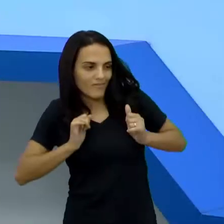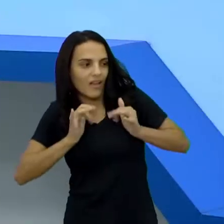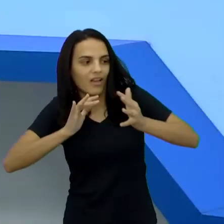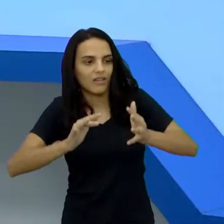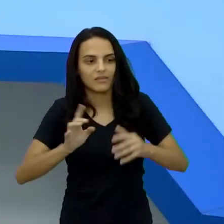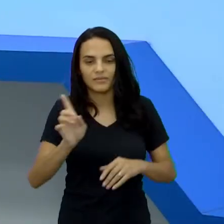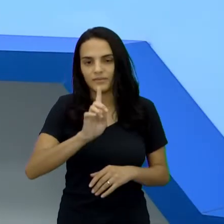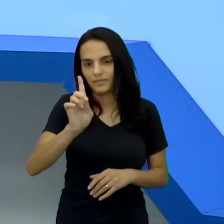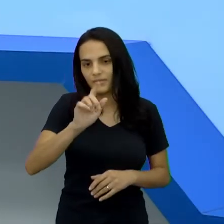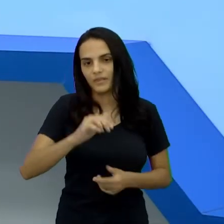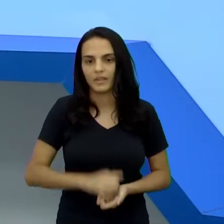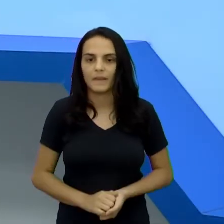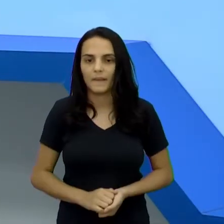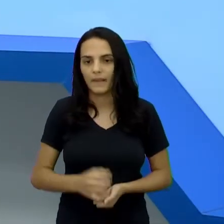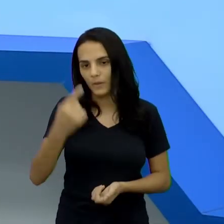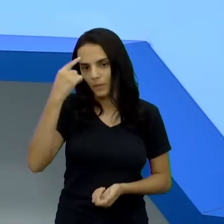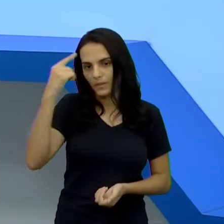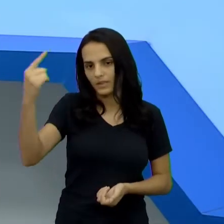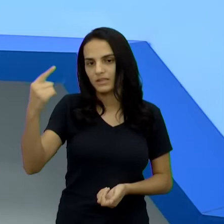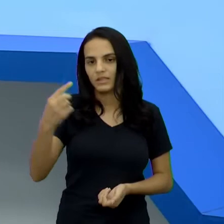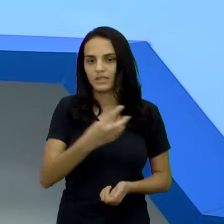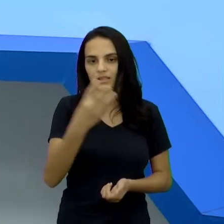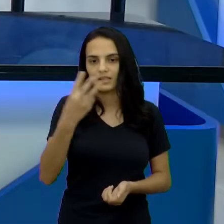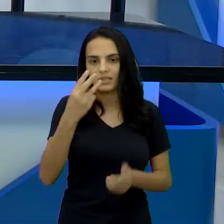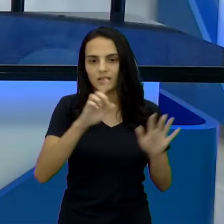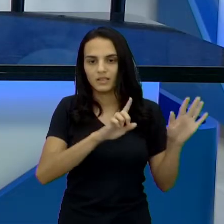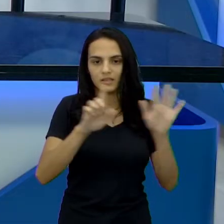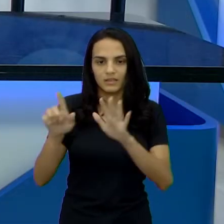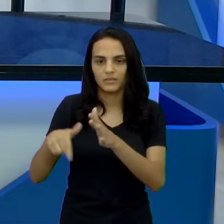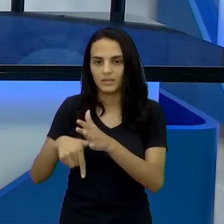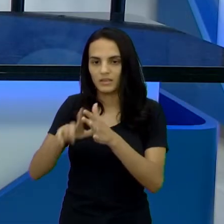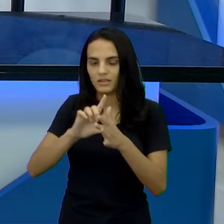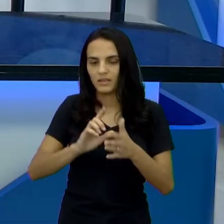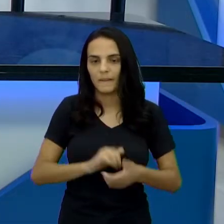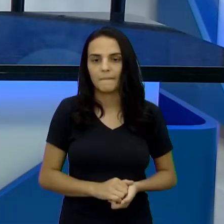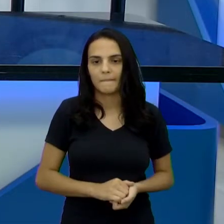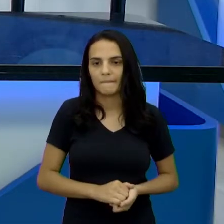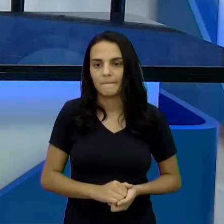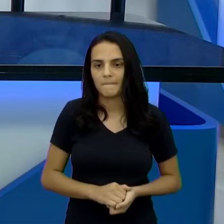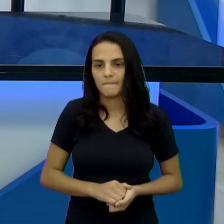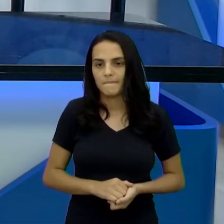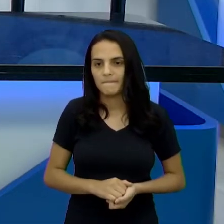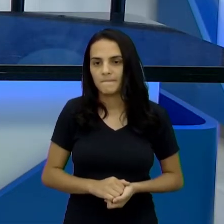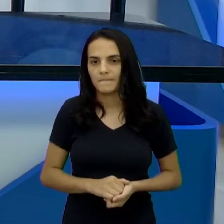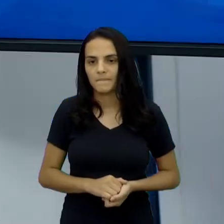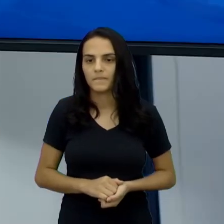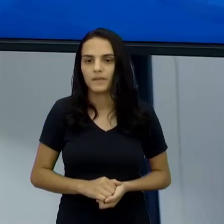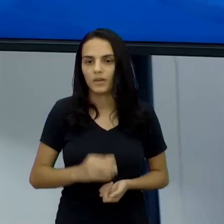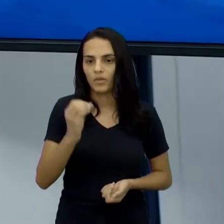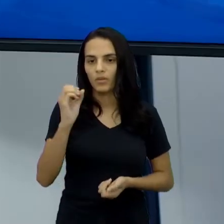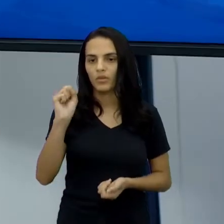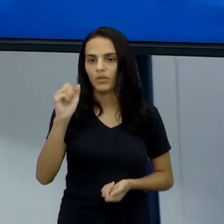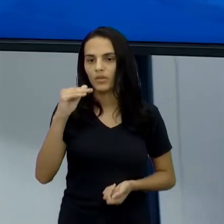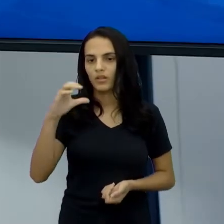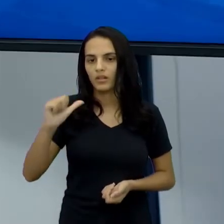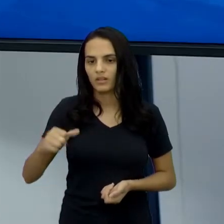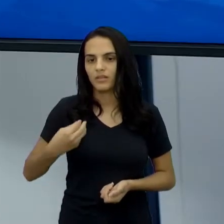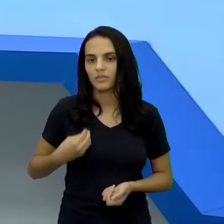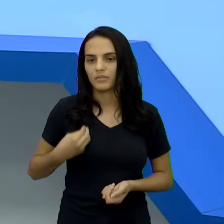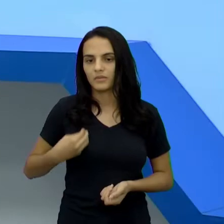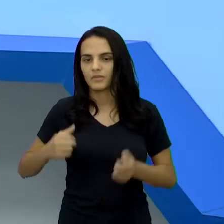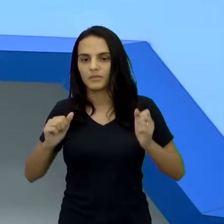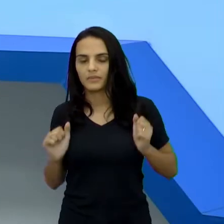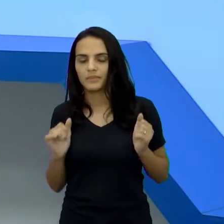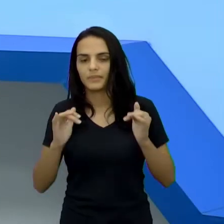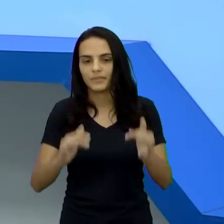que eu falo que eu fiz impulsivas, eu pensei 3 semanas antes. Então, se me largar no calçadão de Osasco, eu viro impulsiva. Ah, não, mas